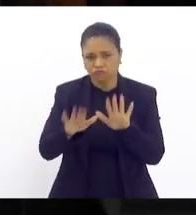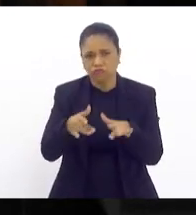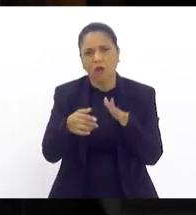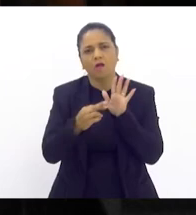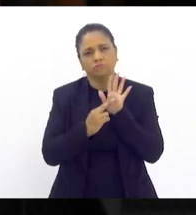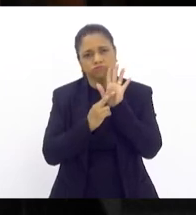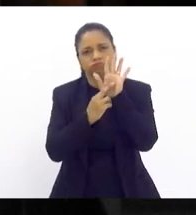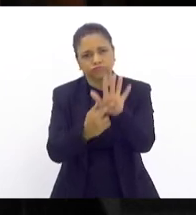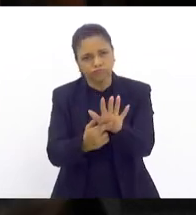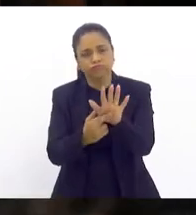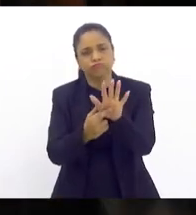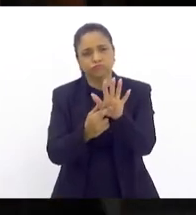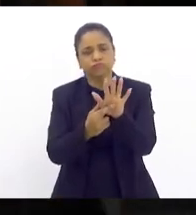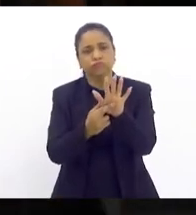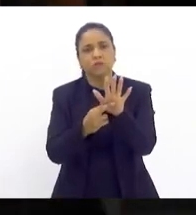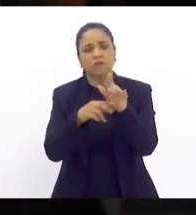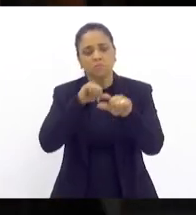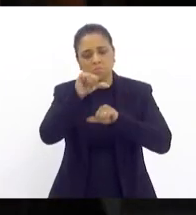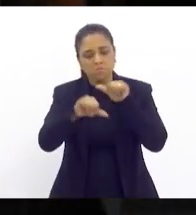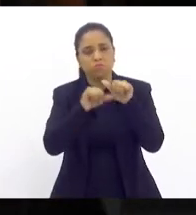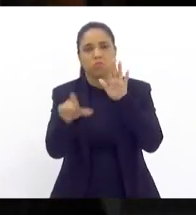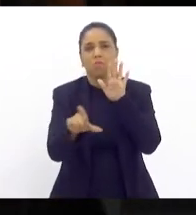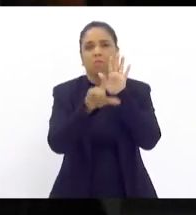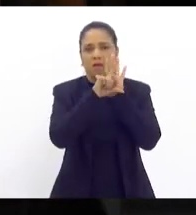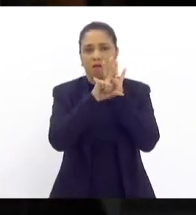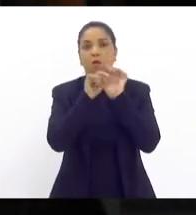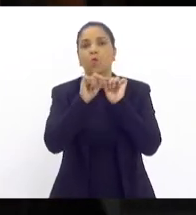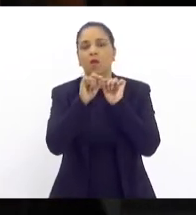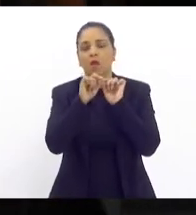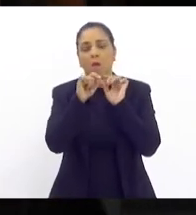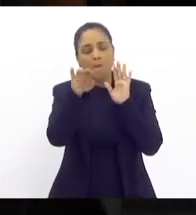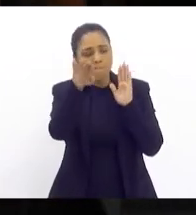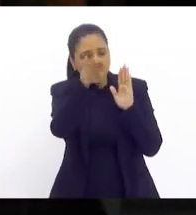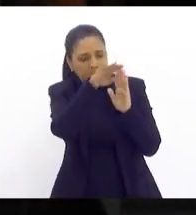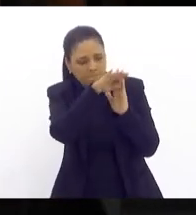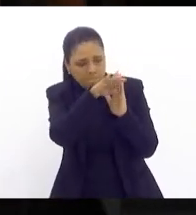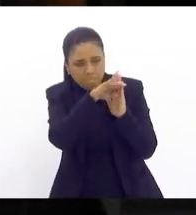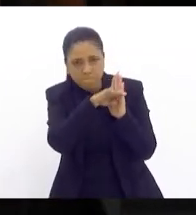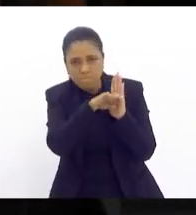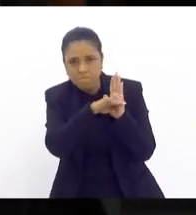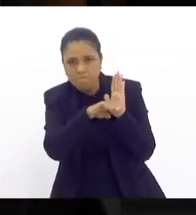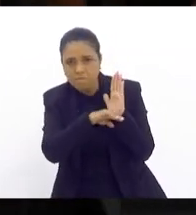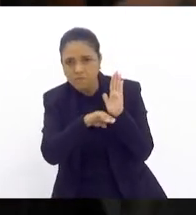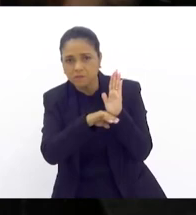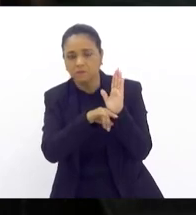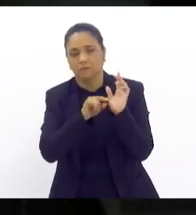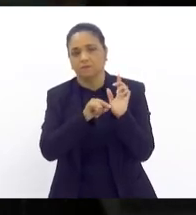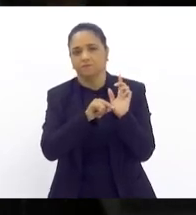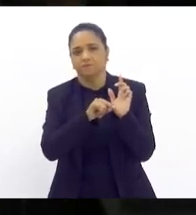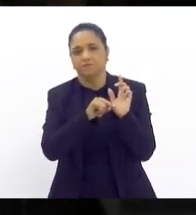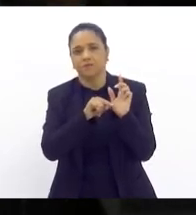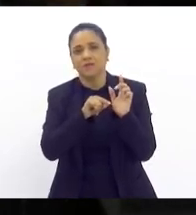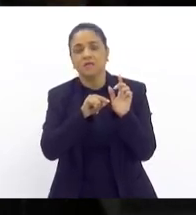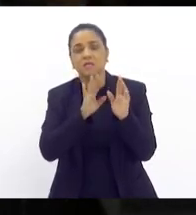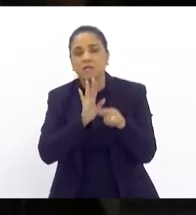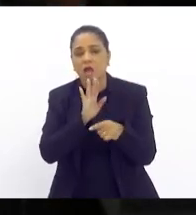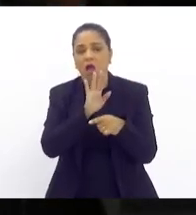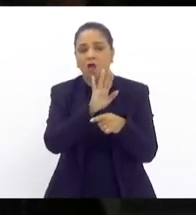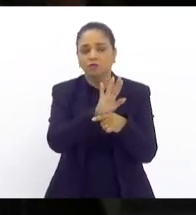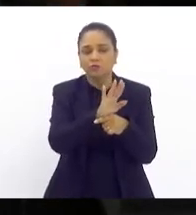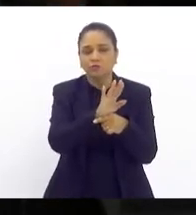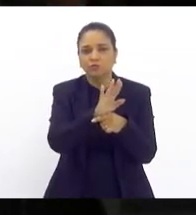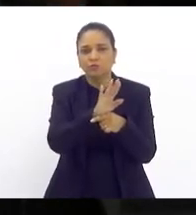que é um programa que de atendimento psico sócio